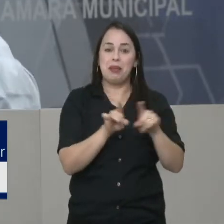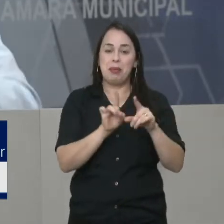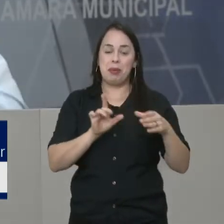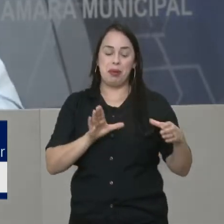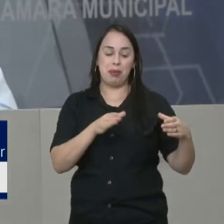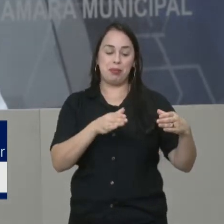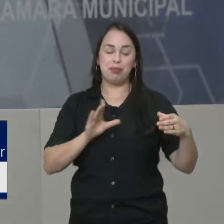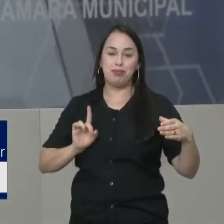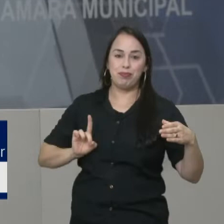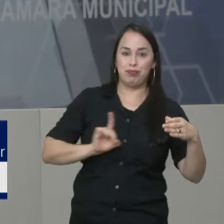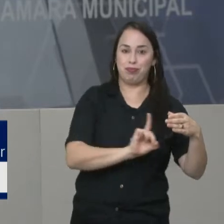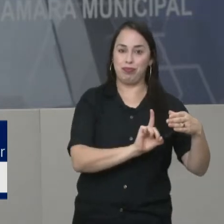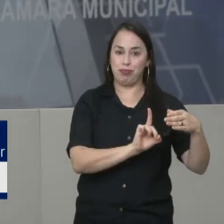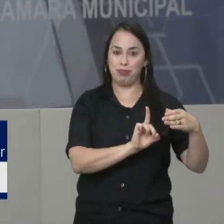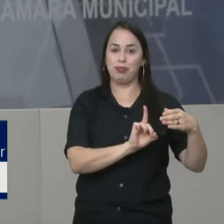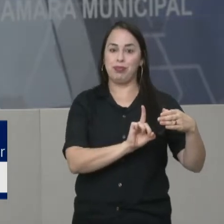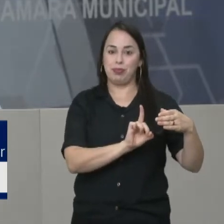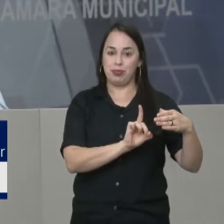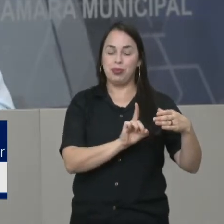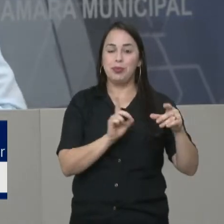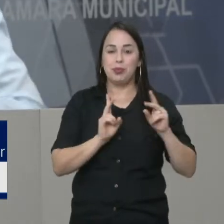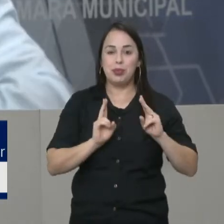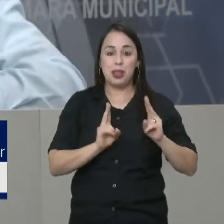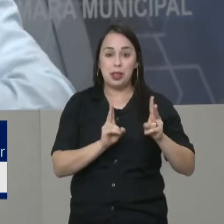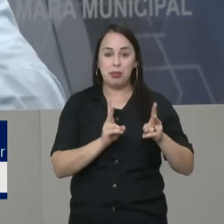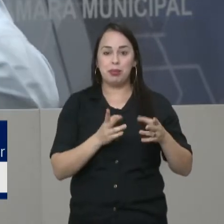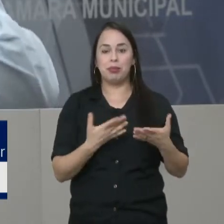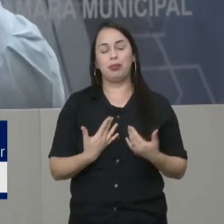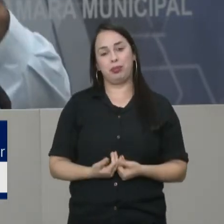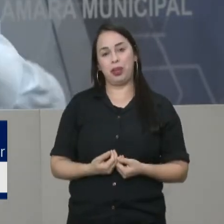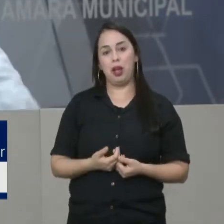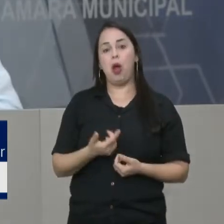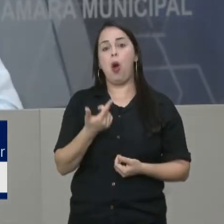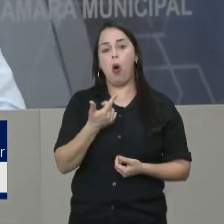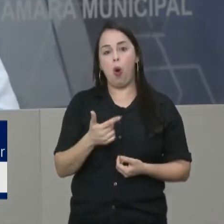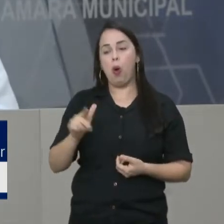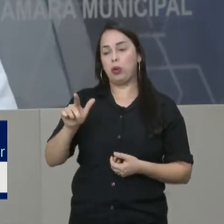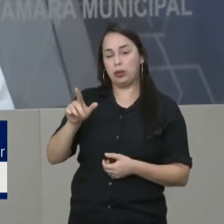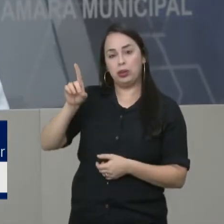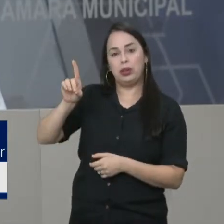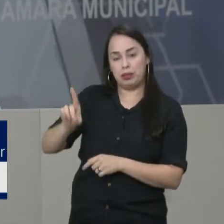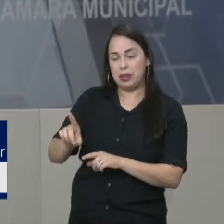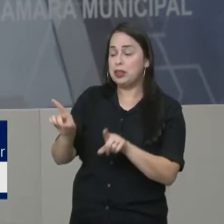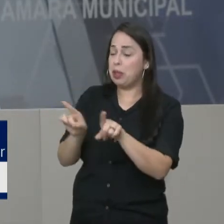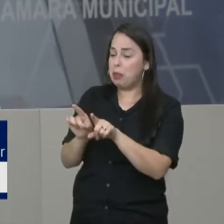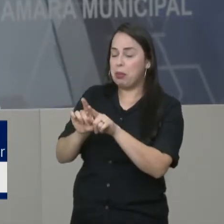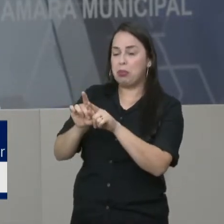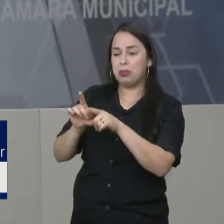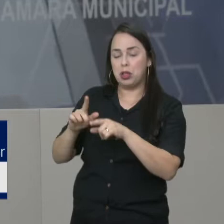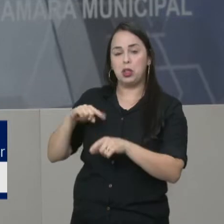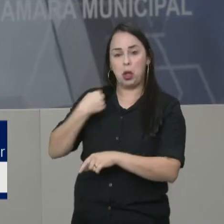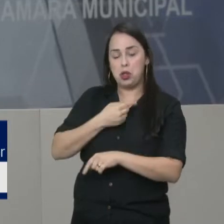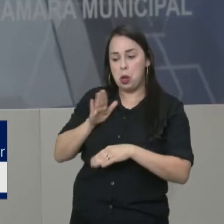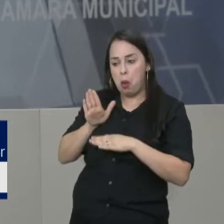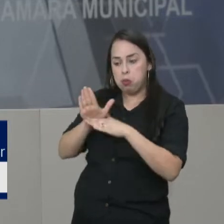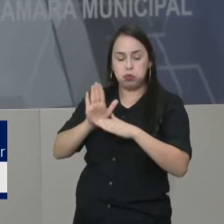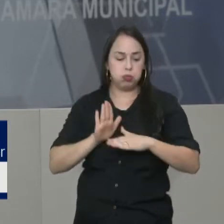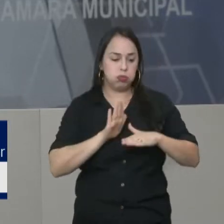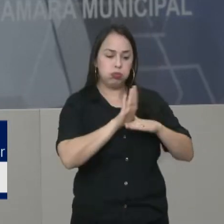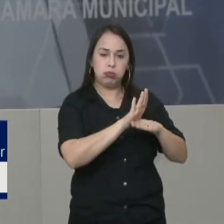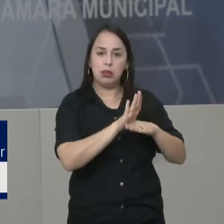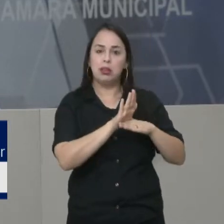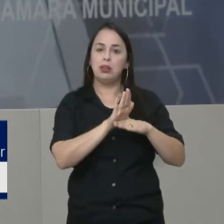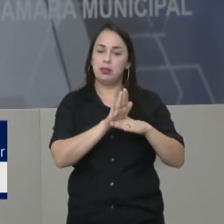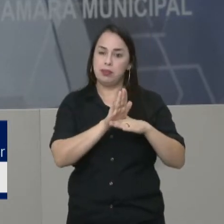no processo de inclusão também dessas pessoas, bem como outros PCDs que nós lutamos e levamos a cabo